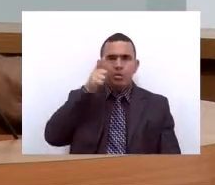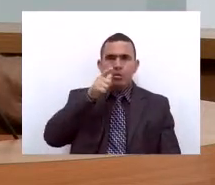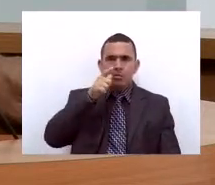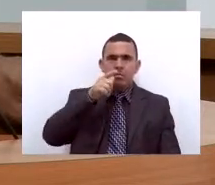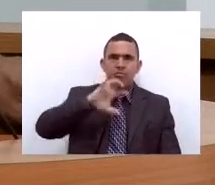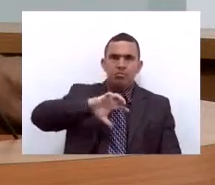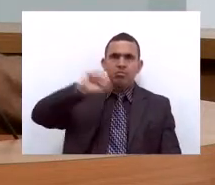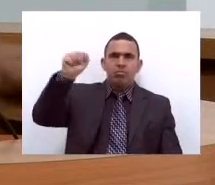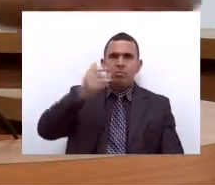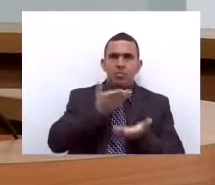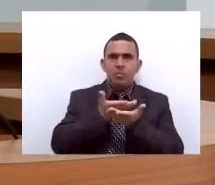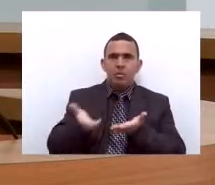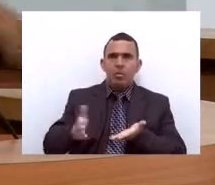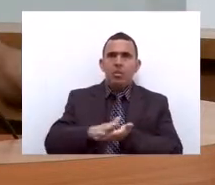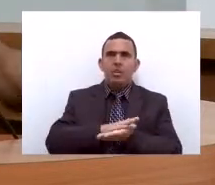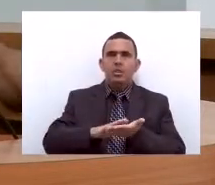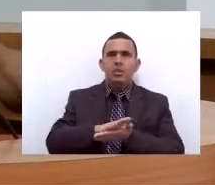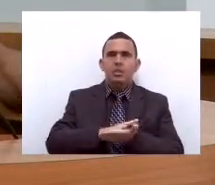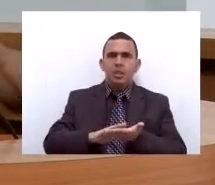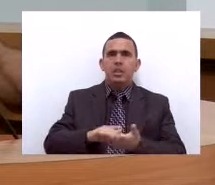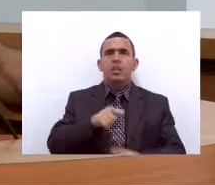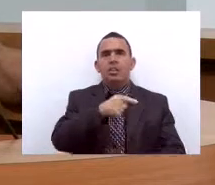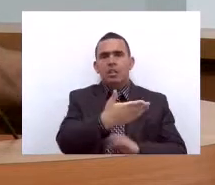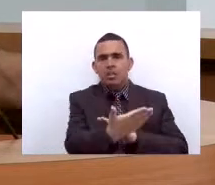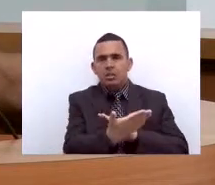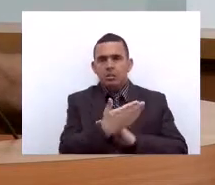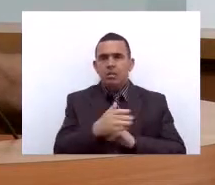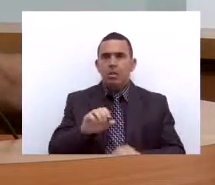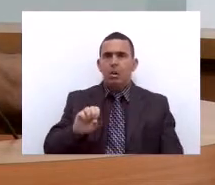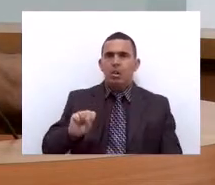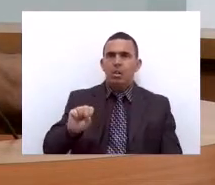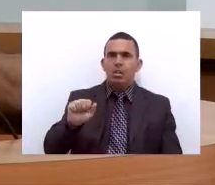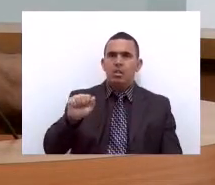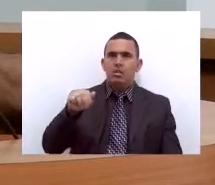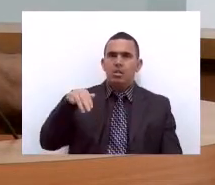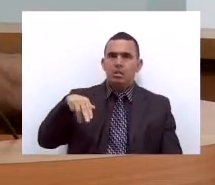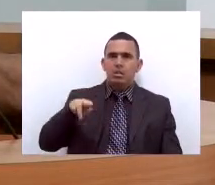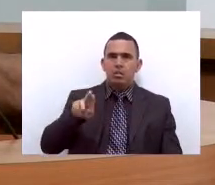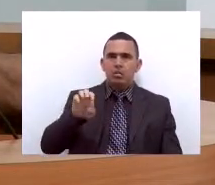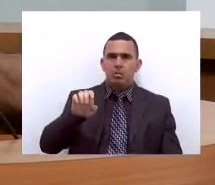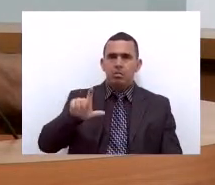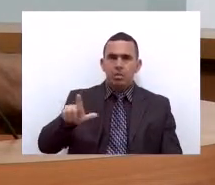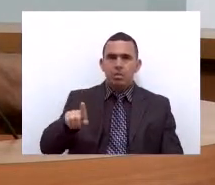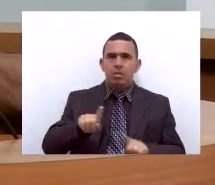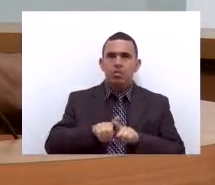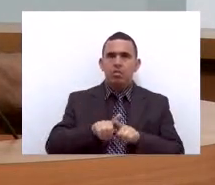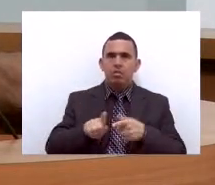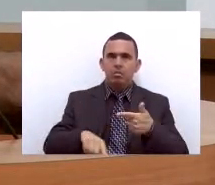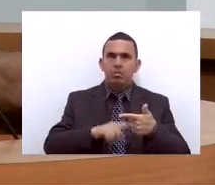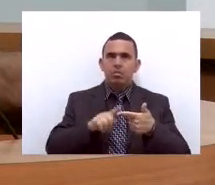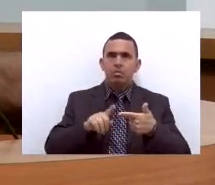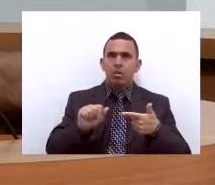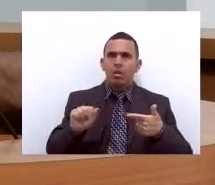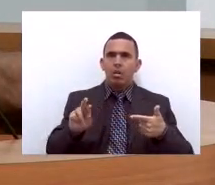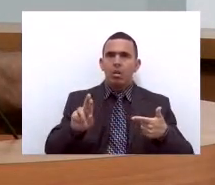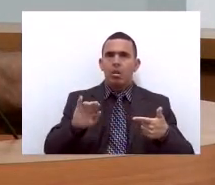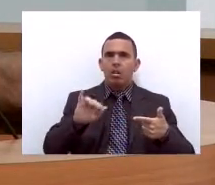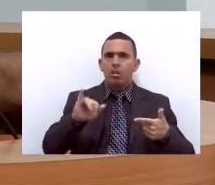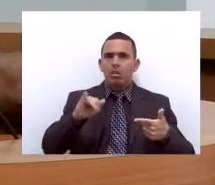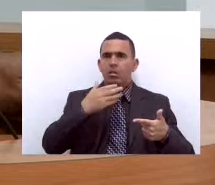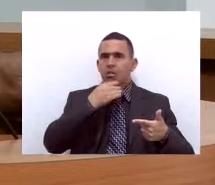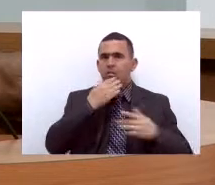hoje. Graças ao Samuel e ao Ari, que têm me apoiado muito aí. A jornada é longa.